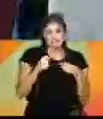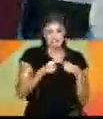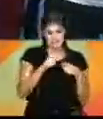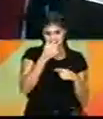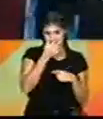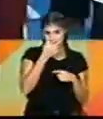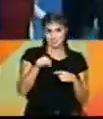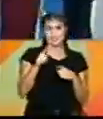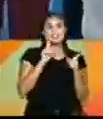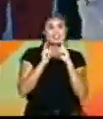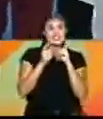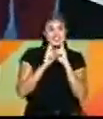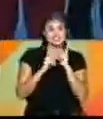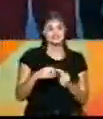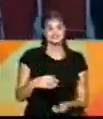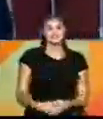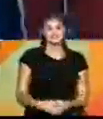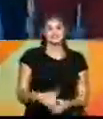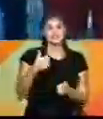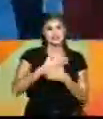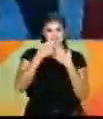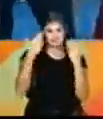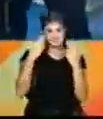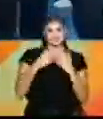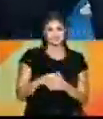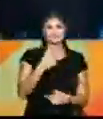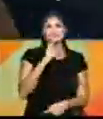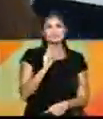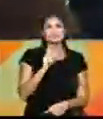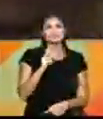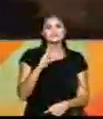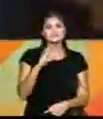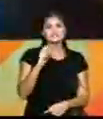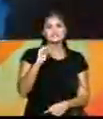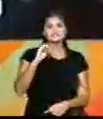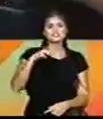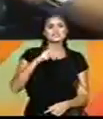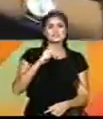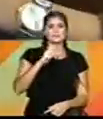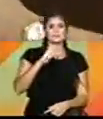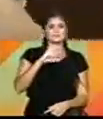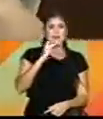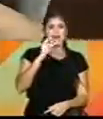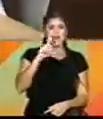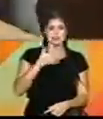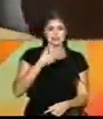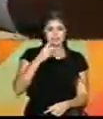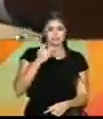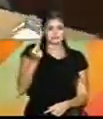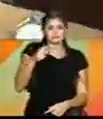com uma animação, é? Bom dia! Como é que se chama? Esmeralda. Esmeralda, então porquê é que vem cá?